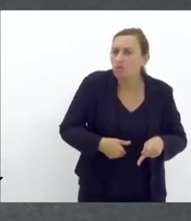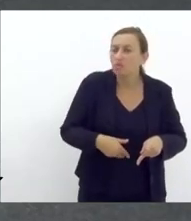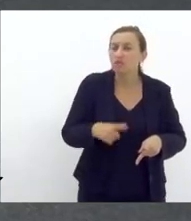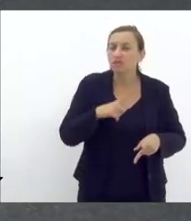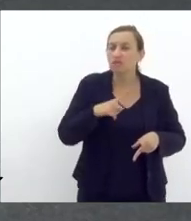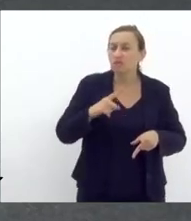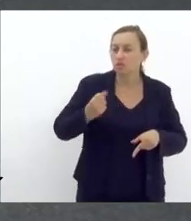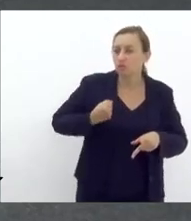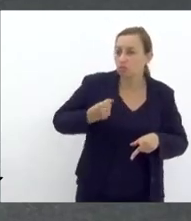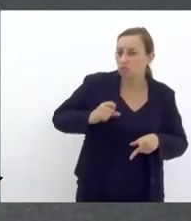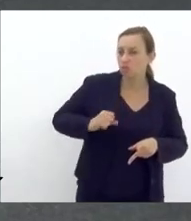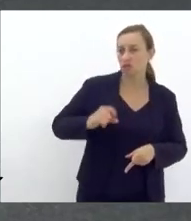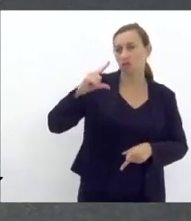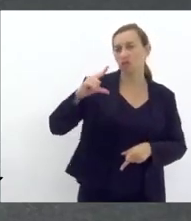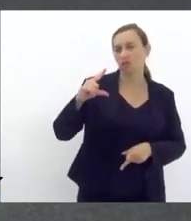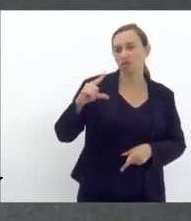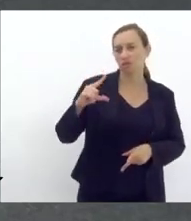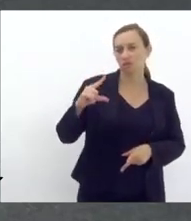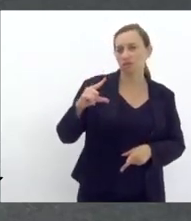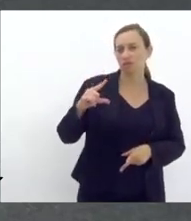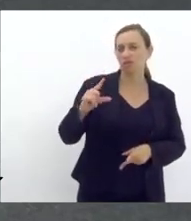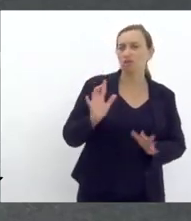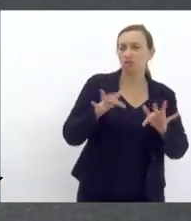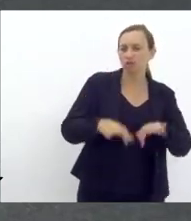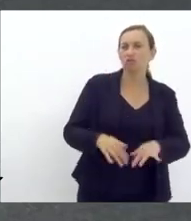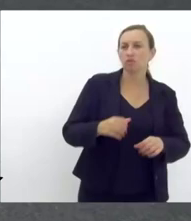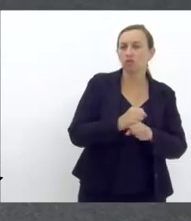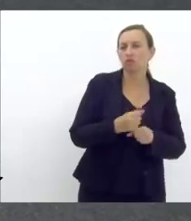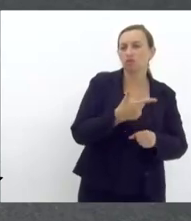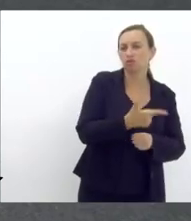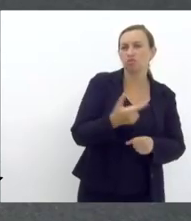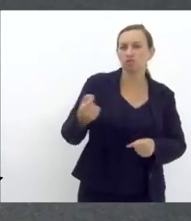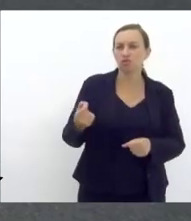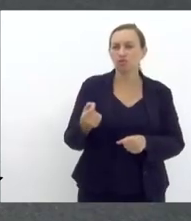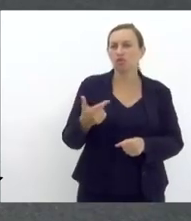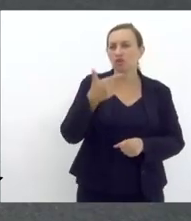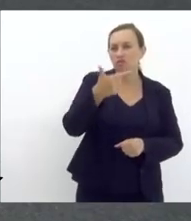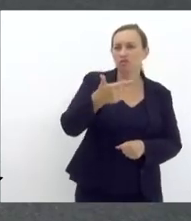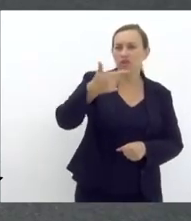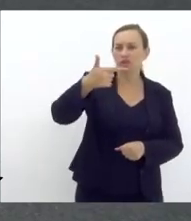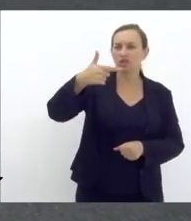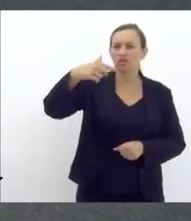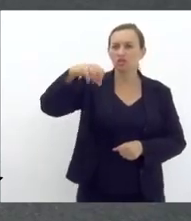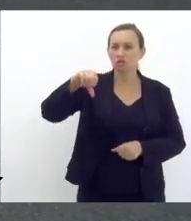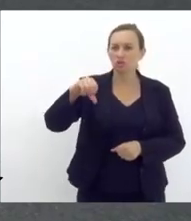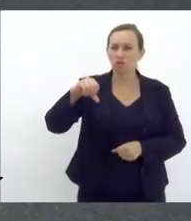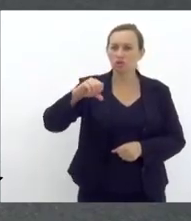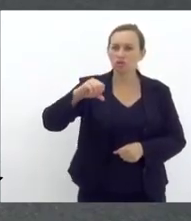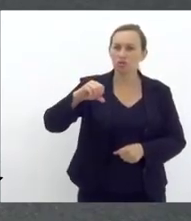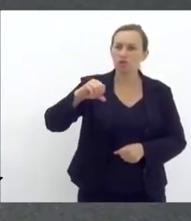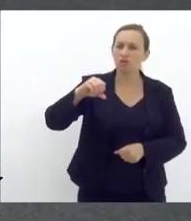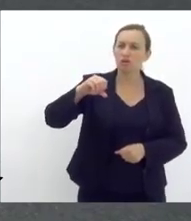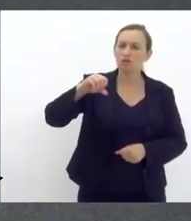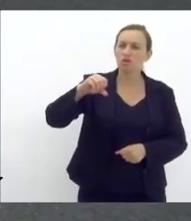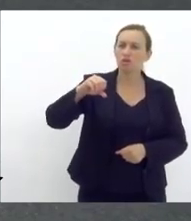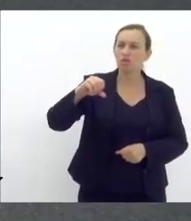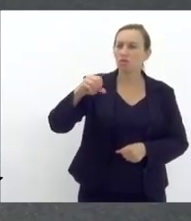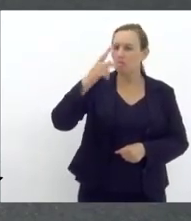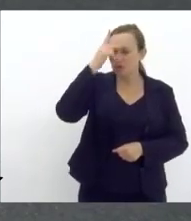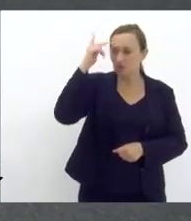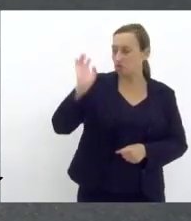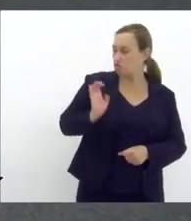um aumento significativo final de 2020 novos bilionários no Brasil